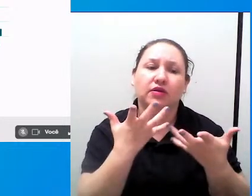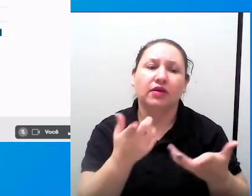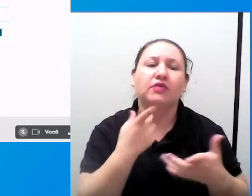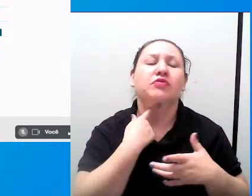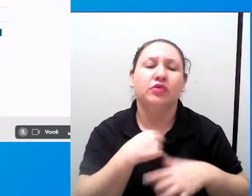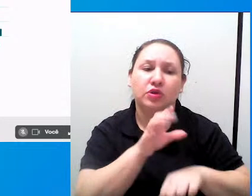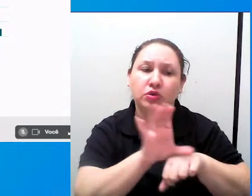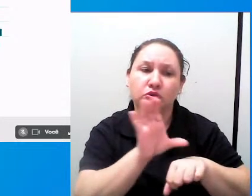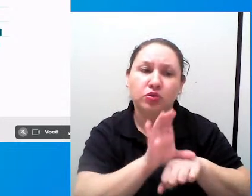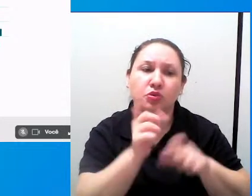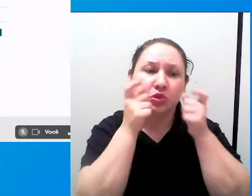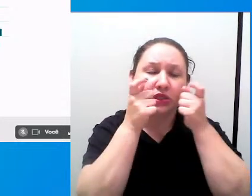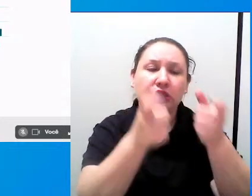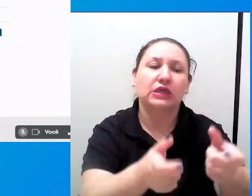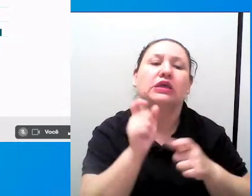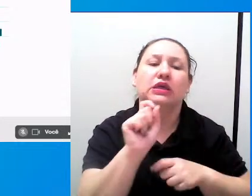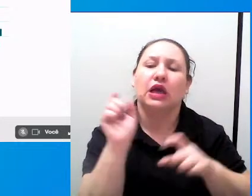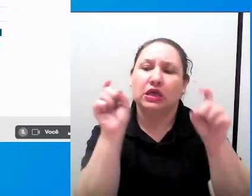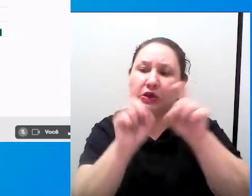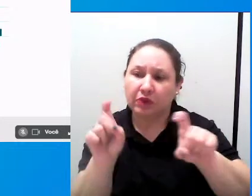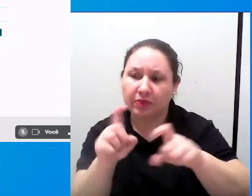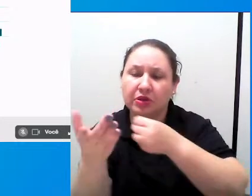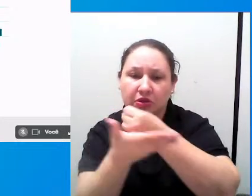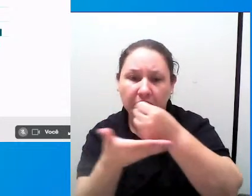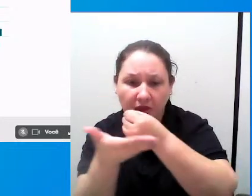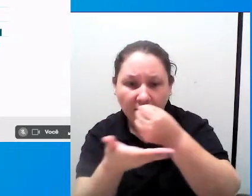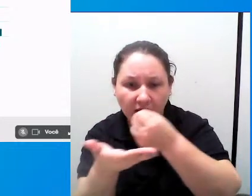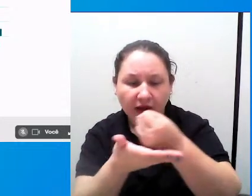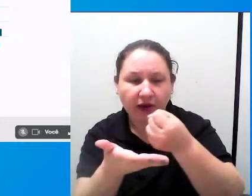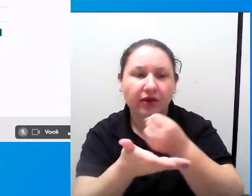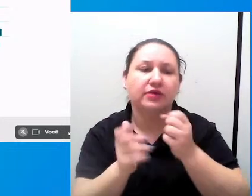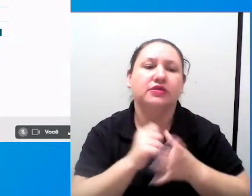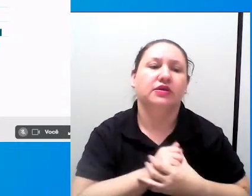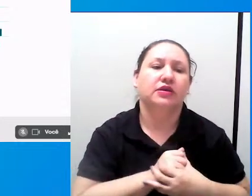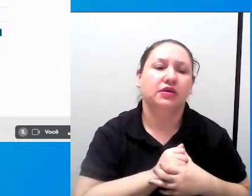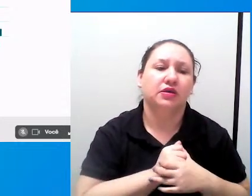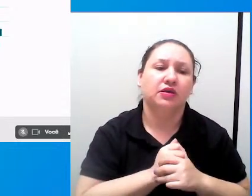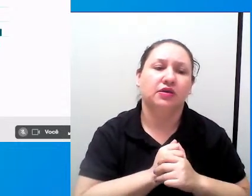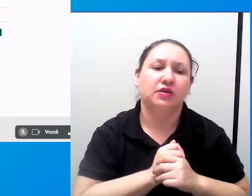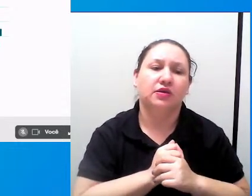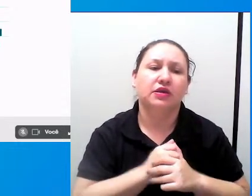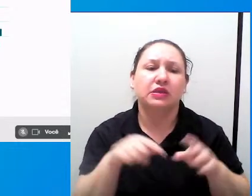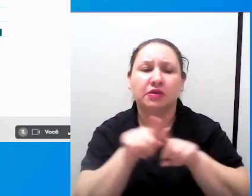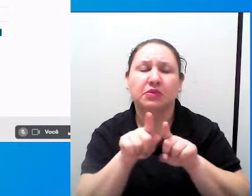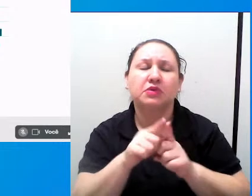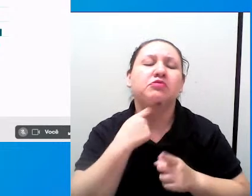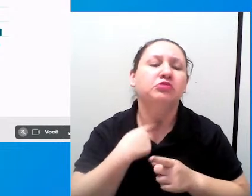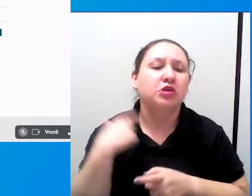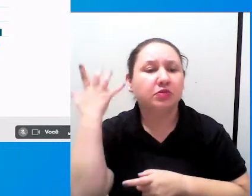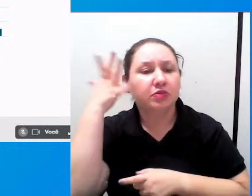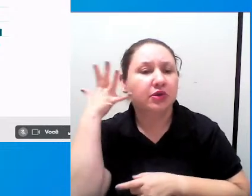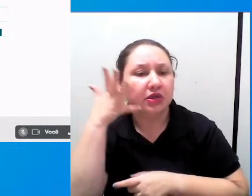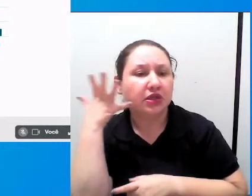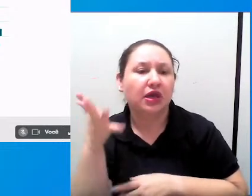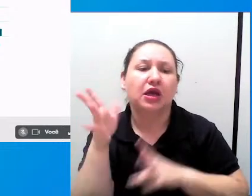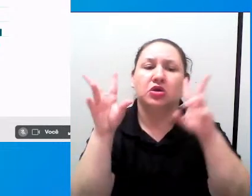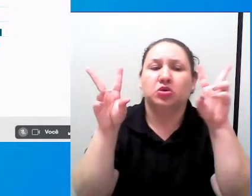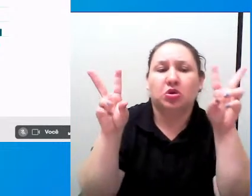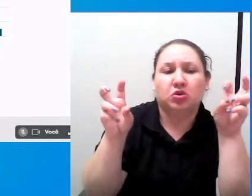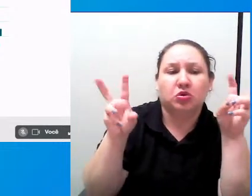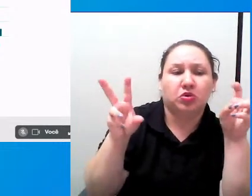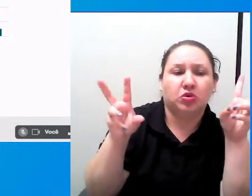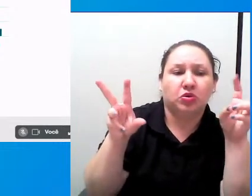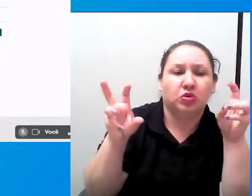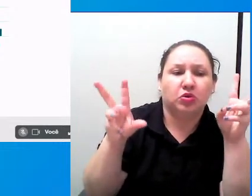têm interesse em informática básica, eles têm interesse em palestras sobre fake news, por exemplo,